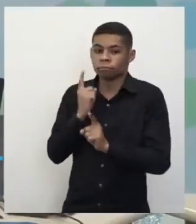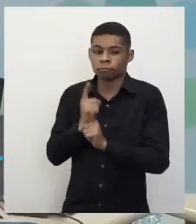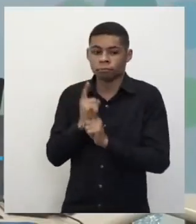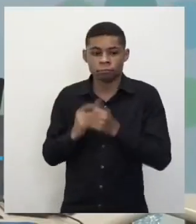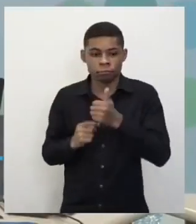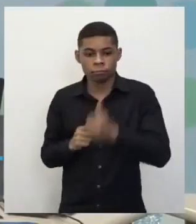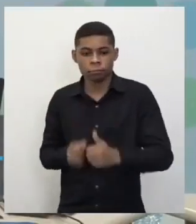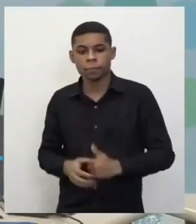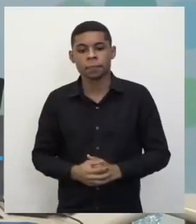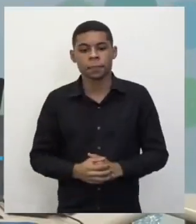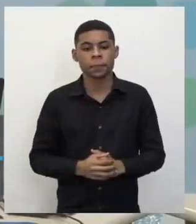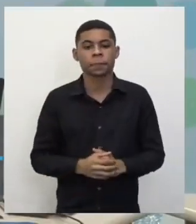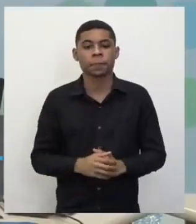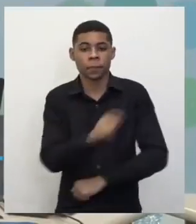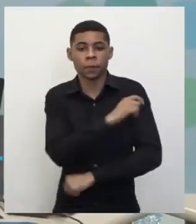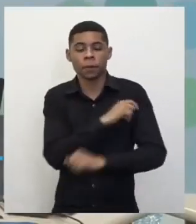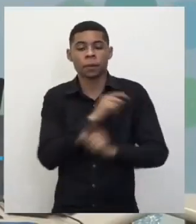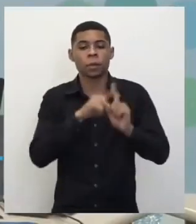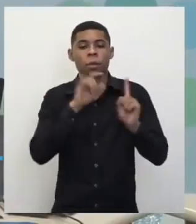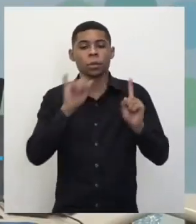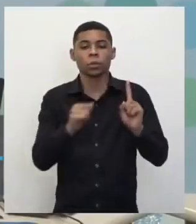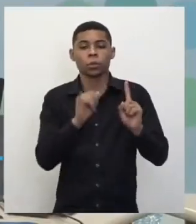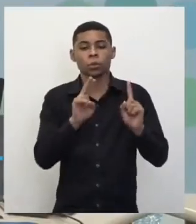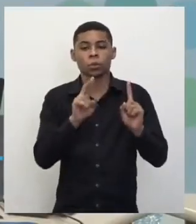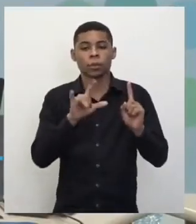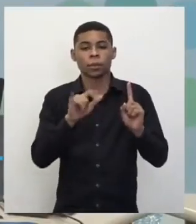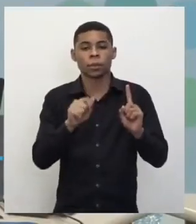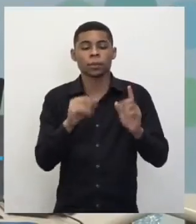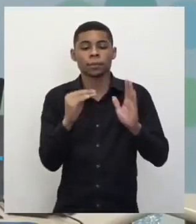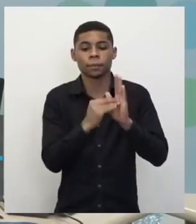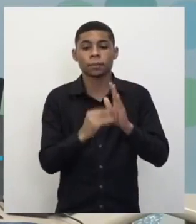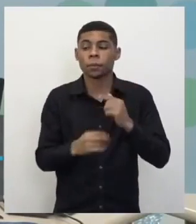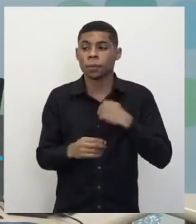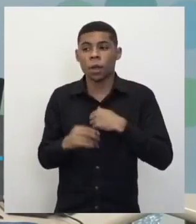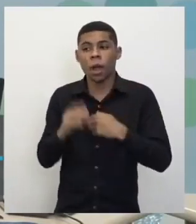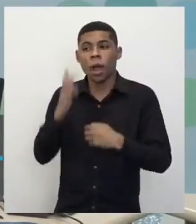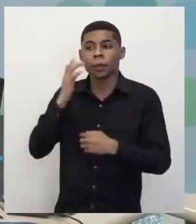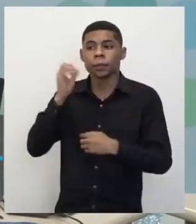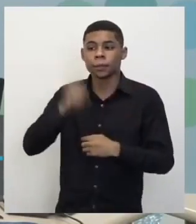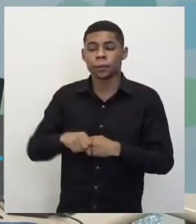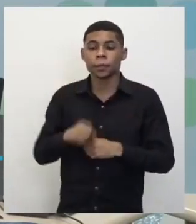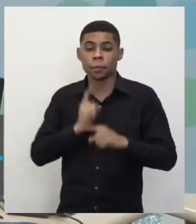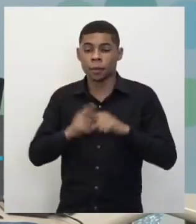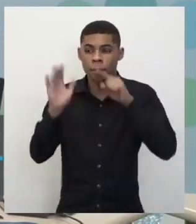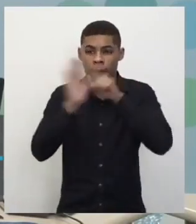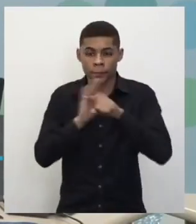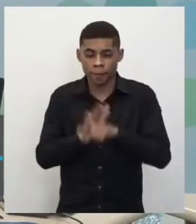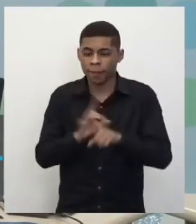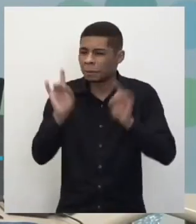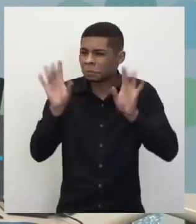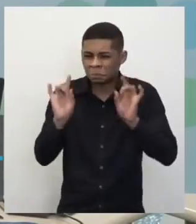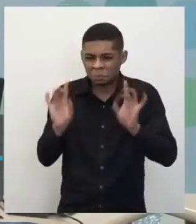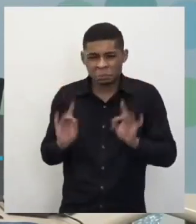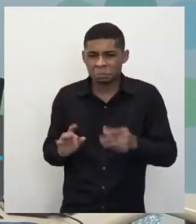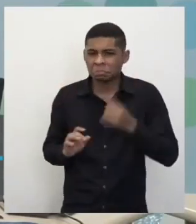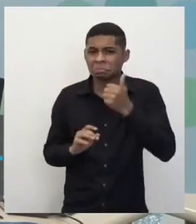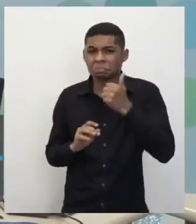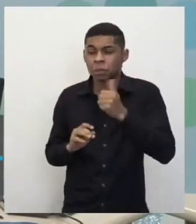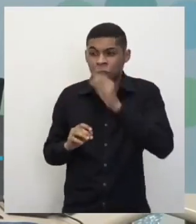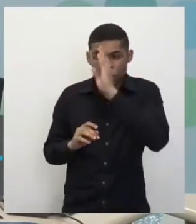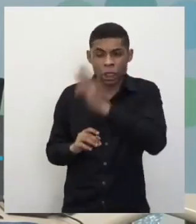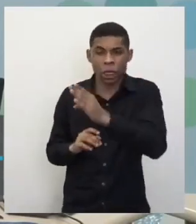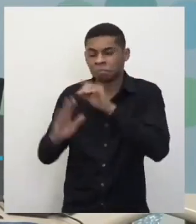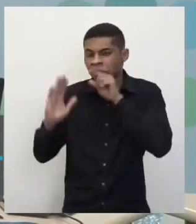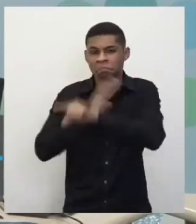colocamos? Pode falar. A aluna Júlia colocou: acredito que sim, as perguntas são bem específicas e